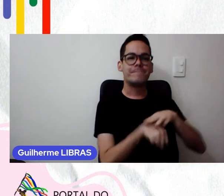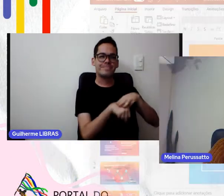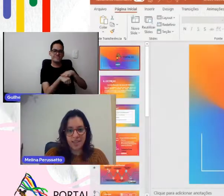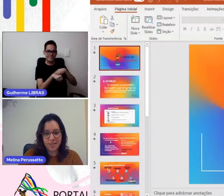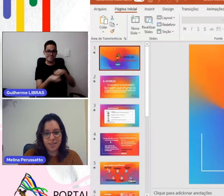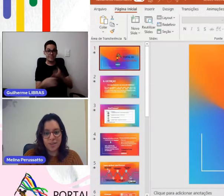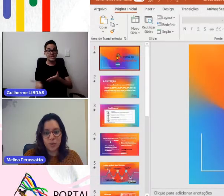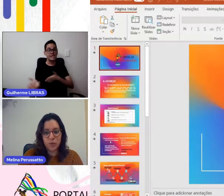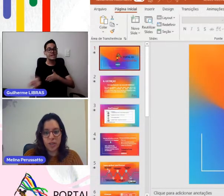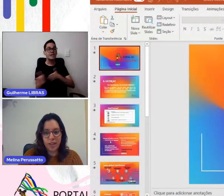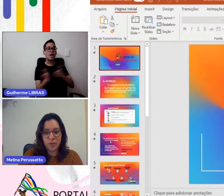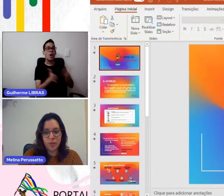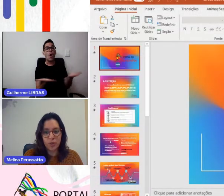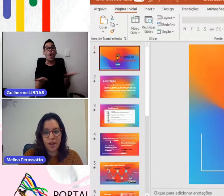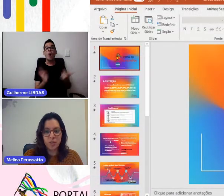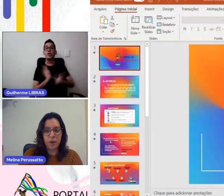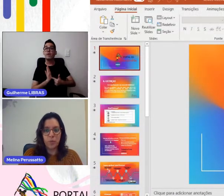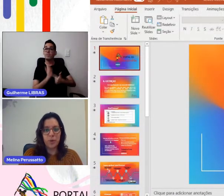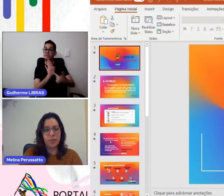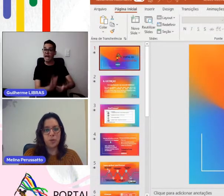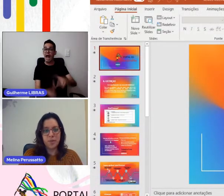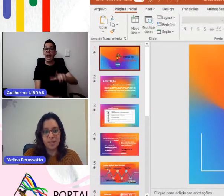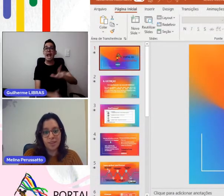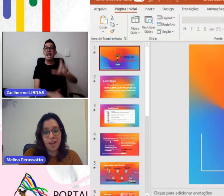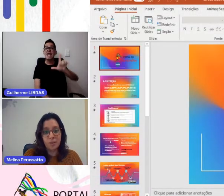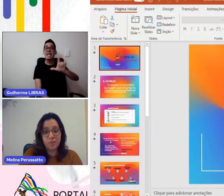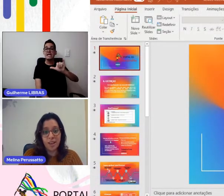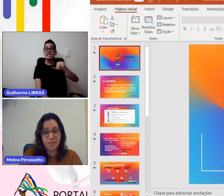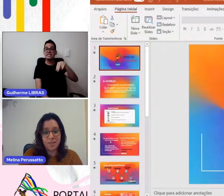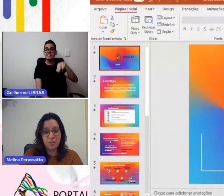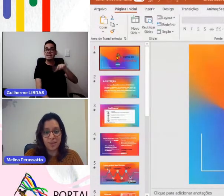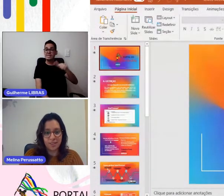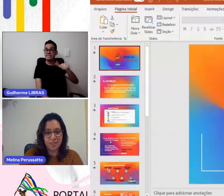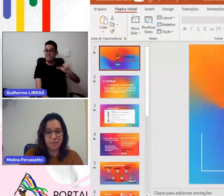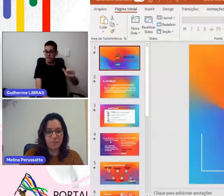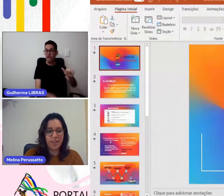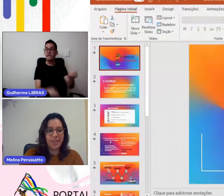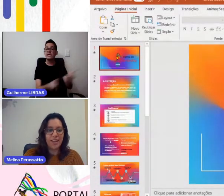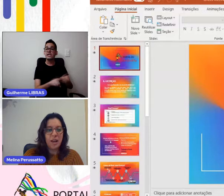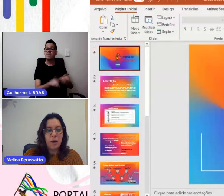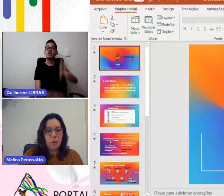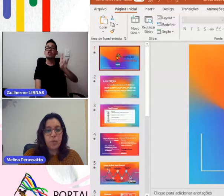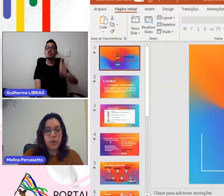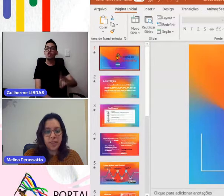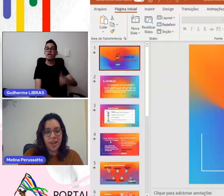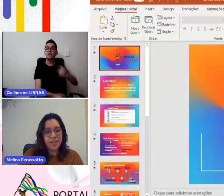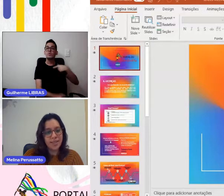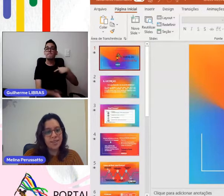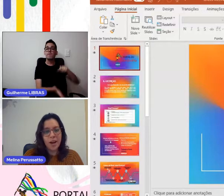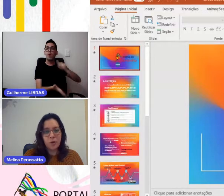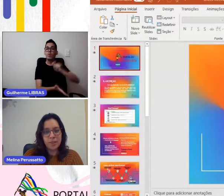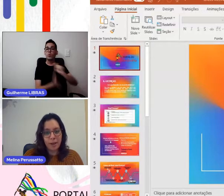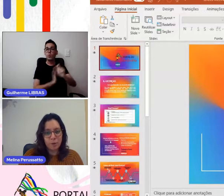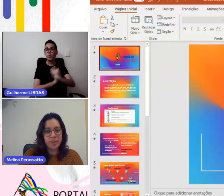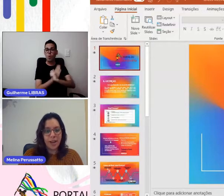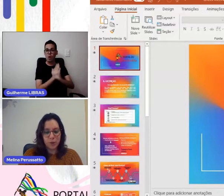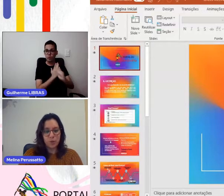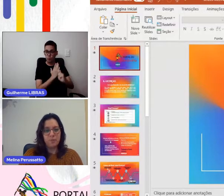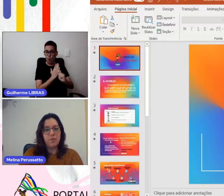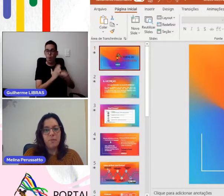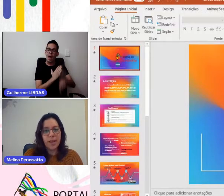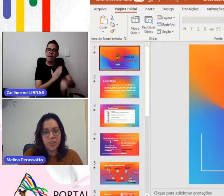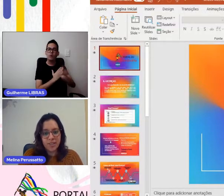como as licenças e os direitos autorais para o portal do Bicentenário devem ser feitas. Por que licenciar o material